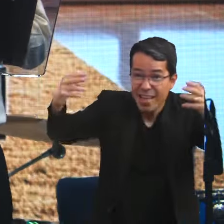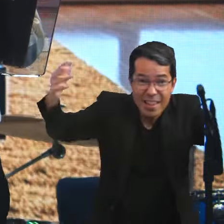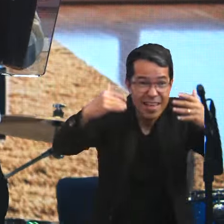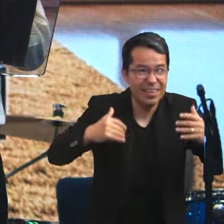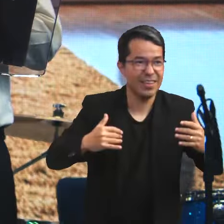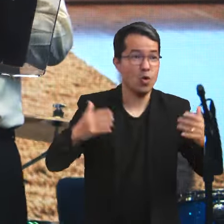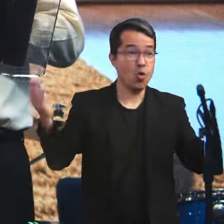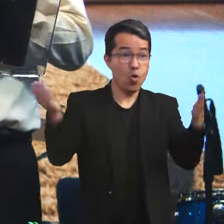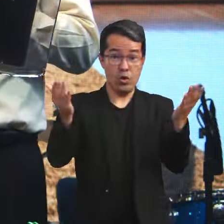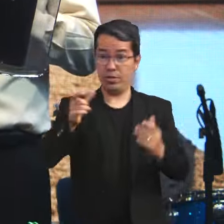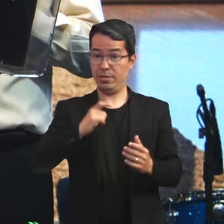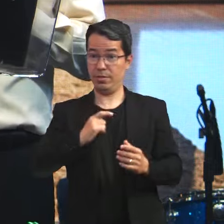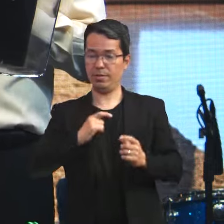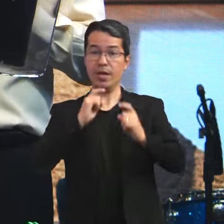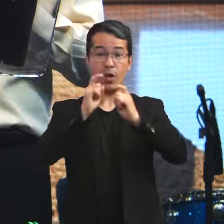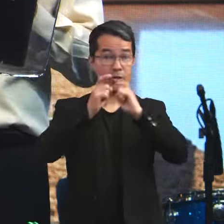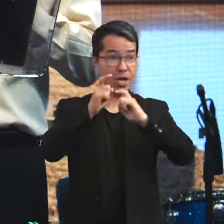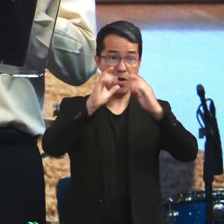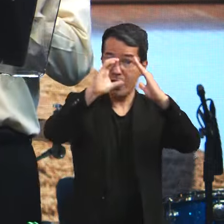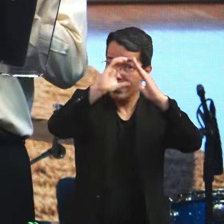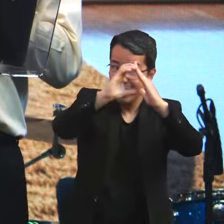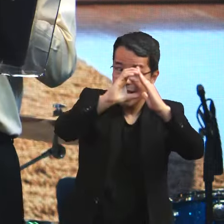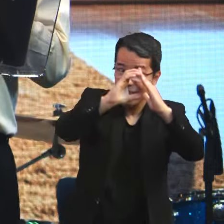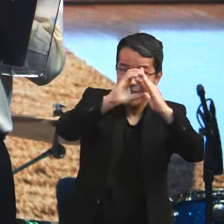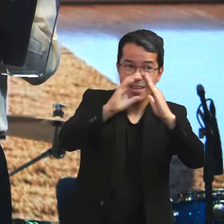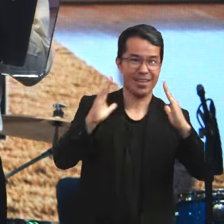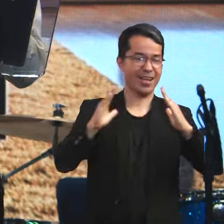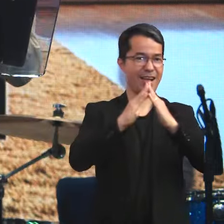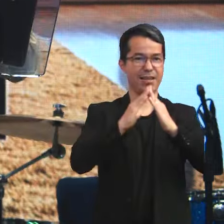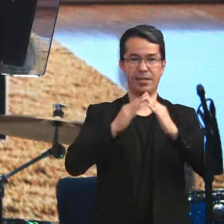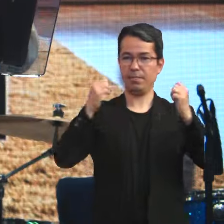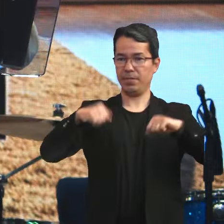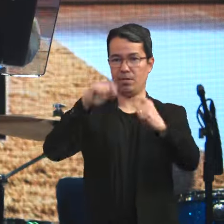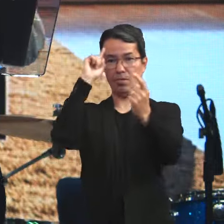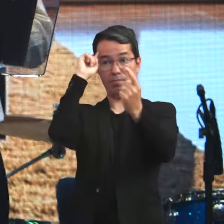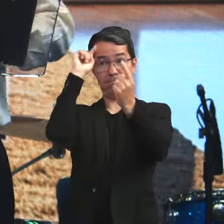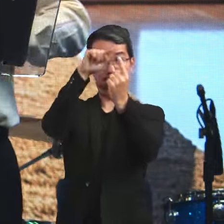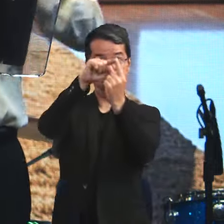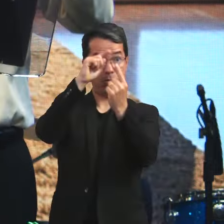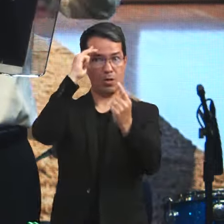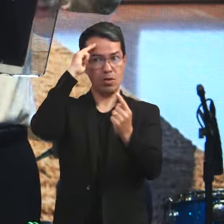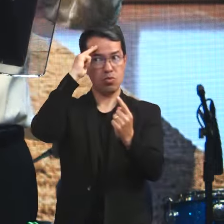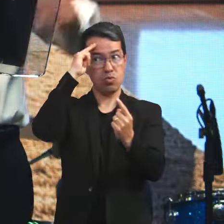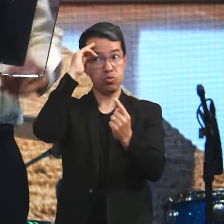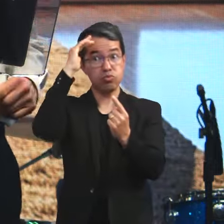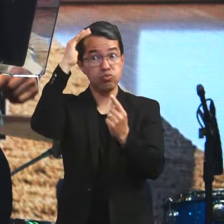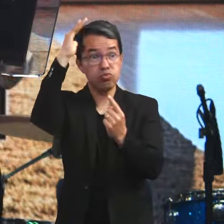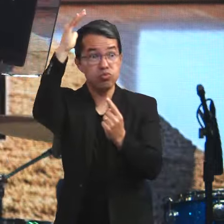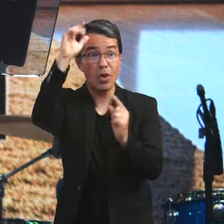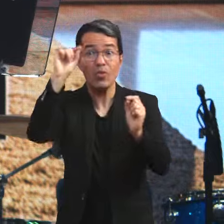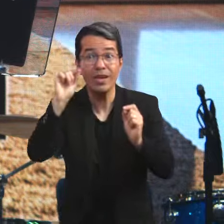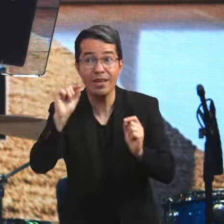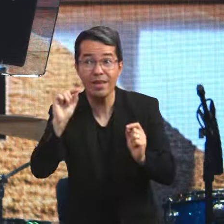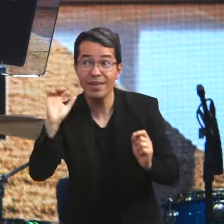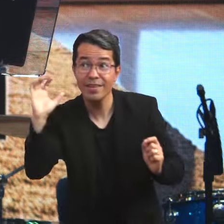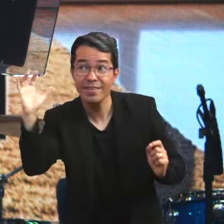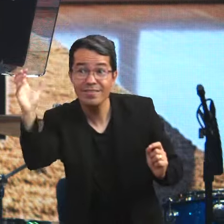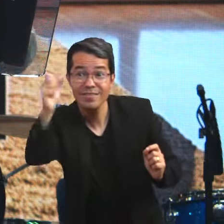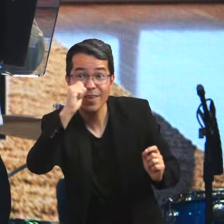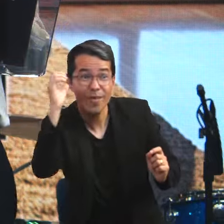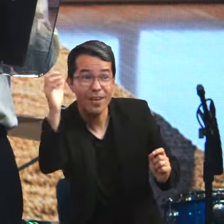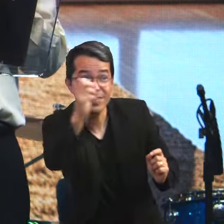reun casas as rees em cas ti como tem como propo a